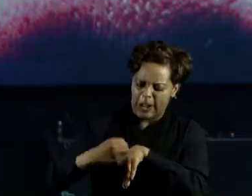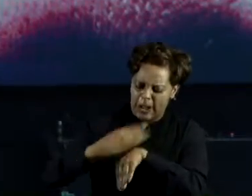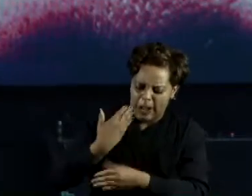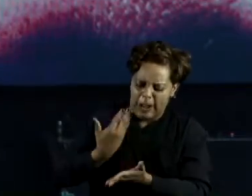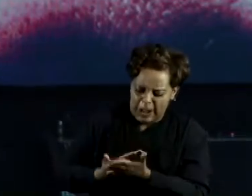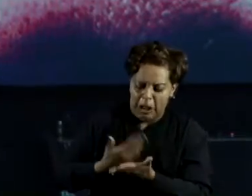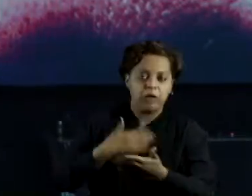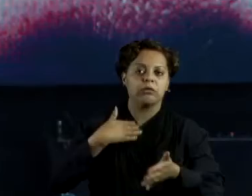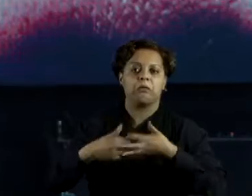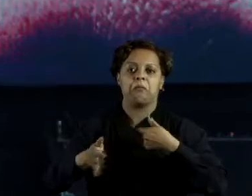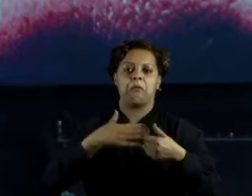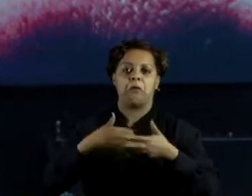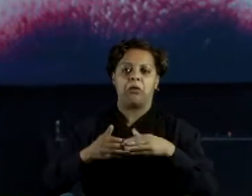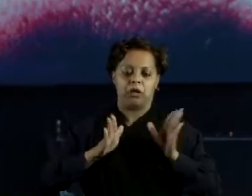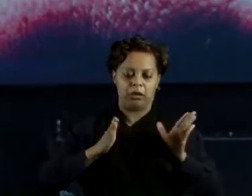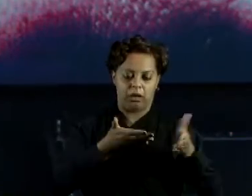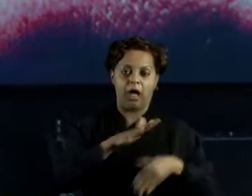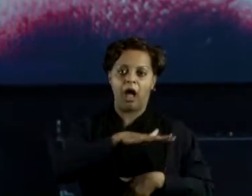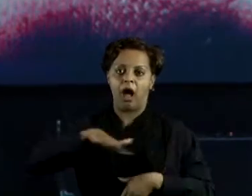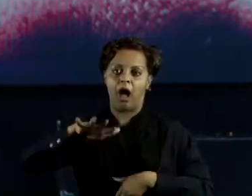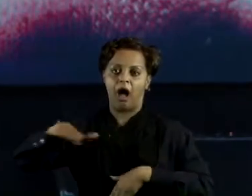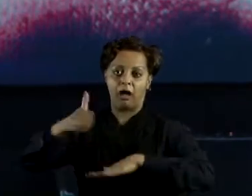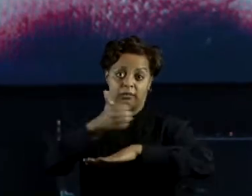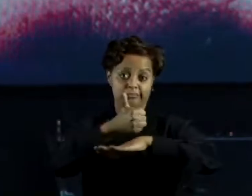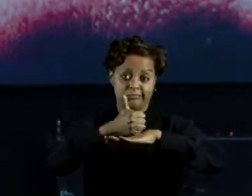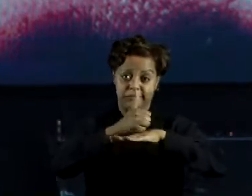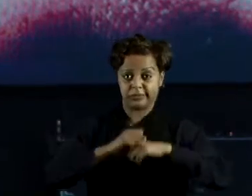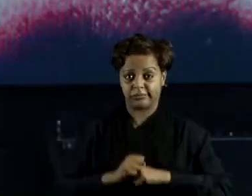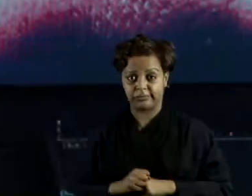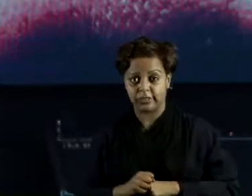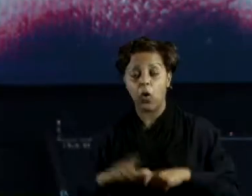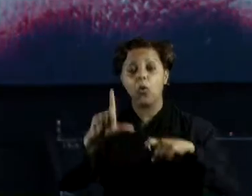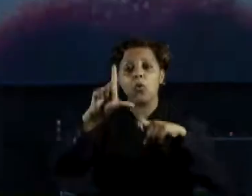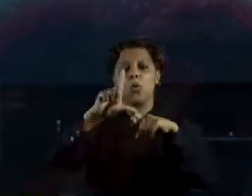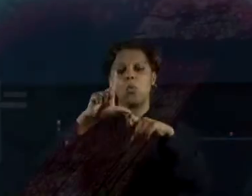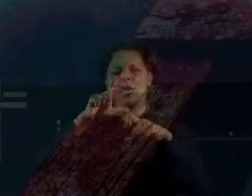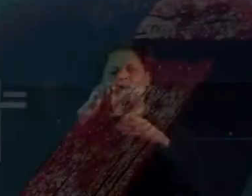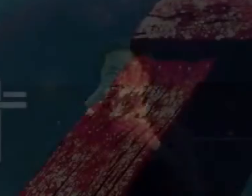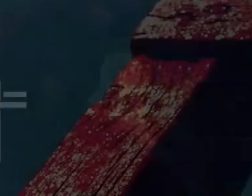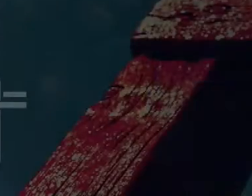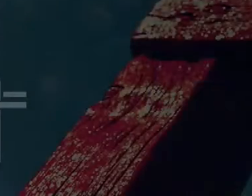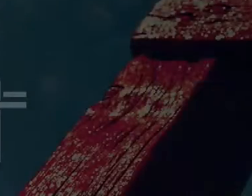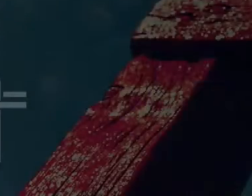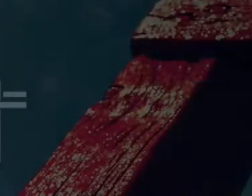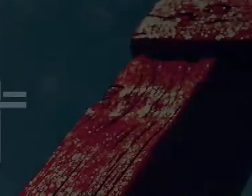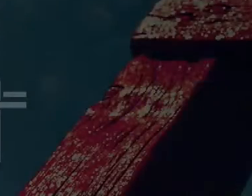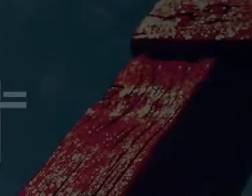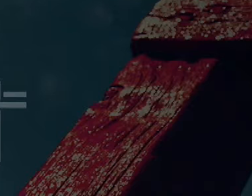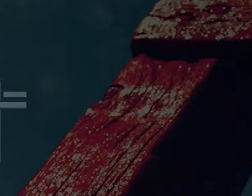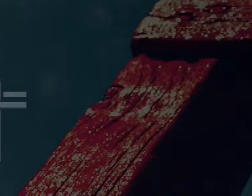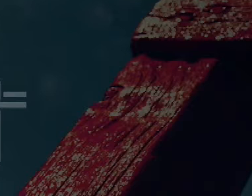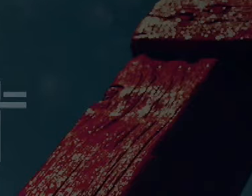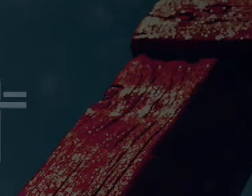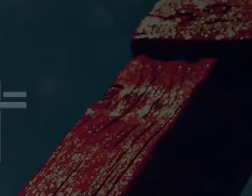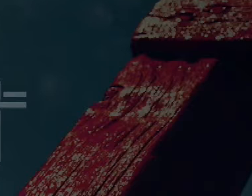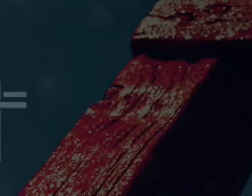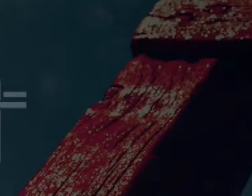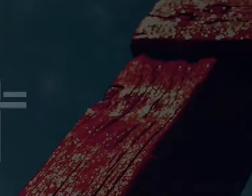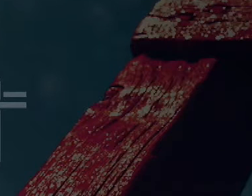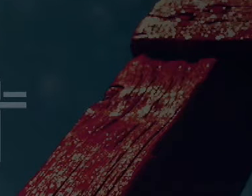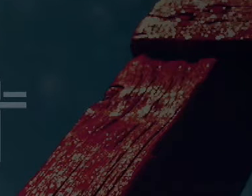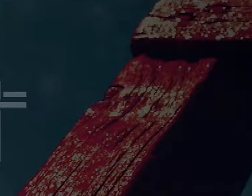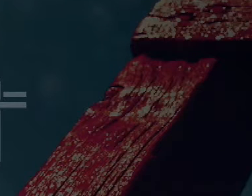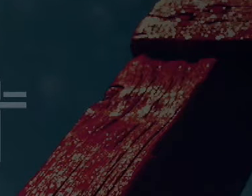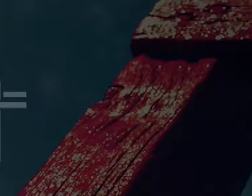área. Lucas 2:52 diz assim: e crescia Jesus